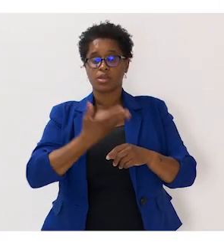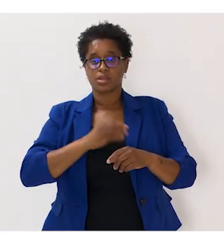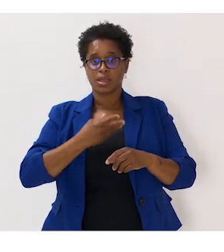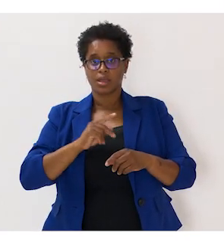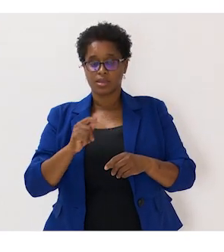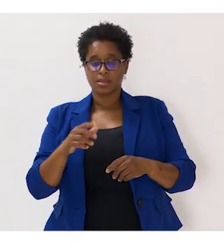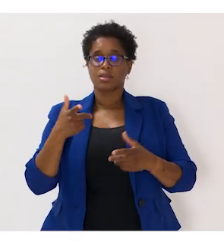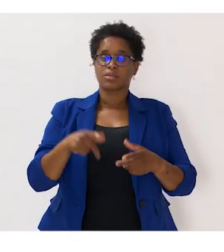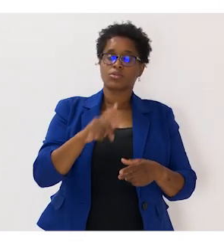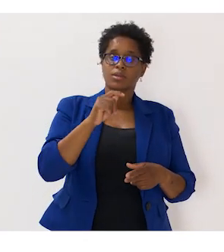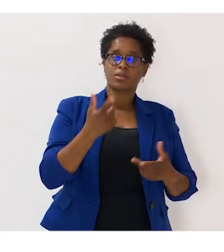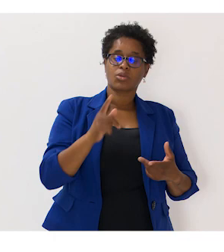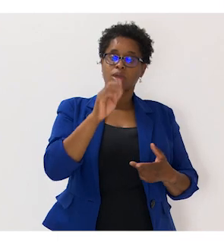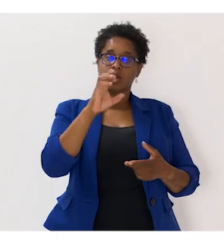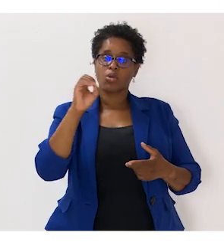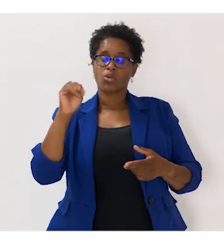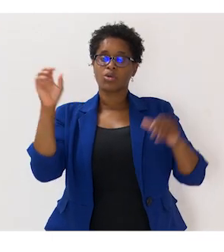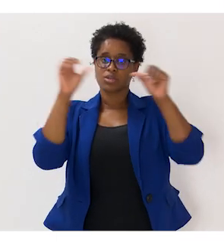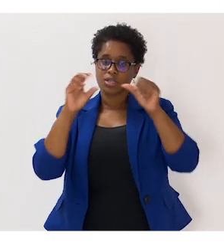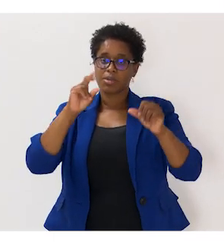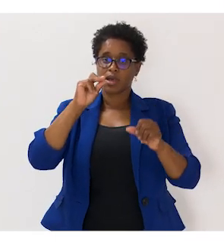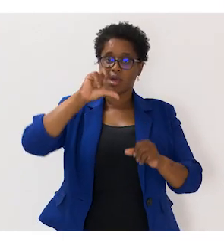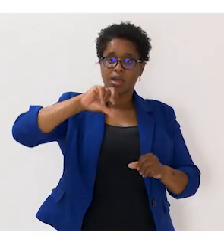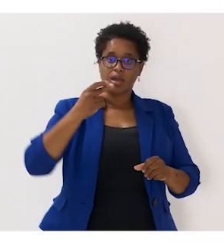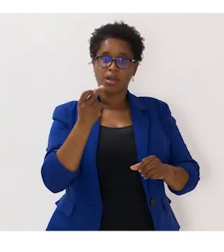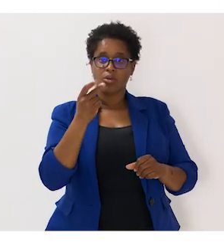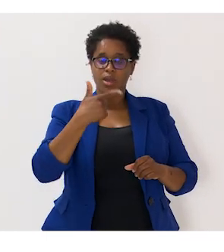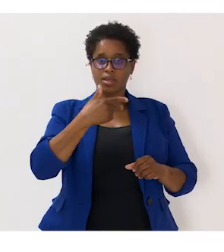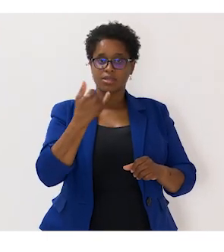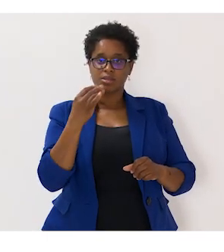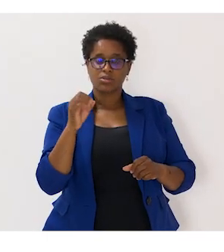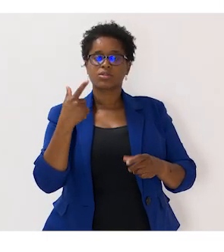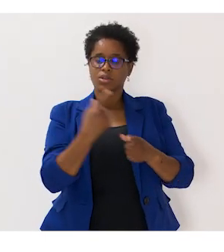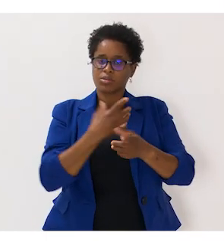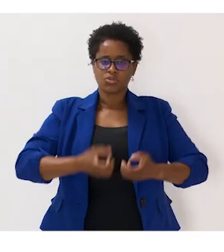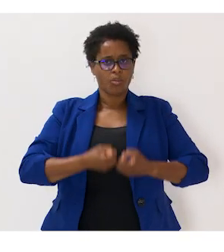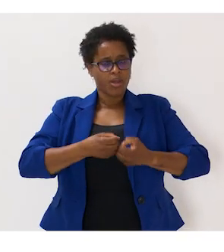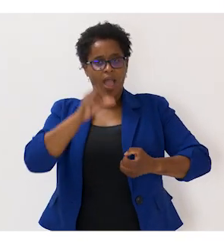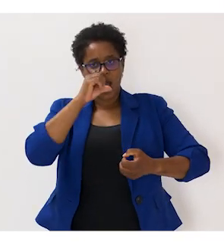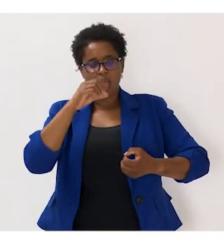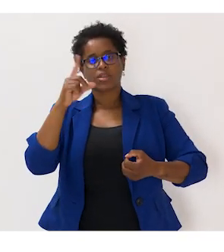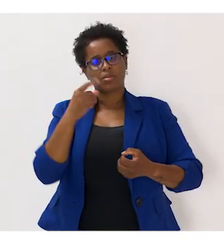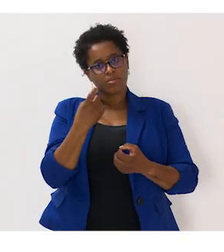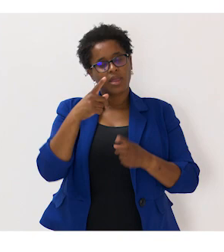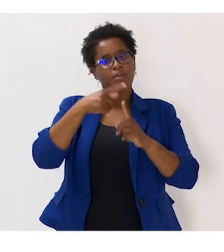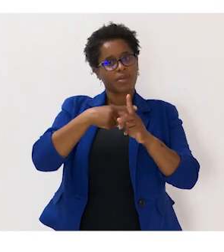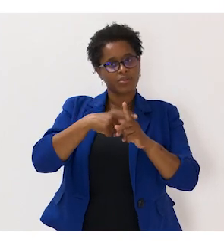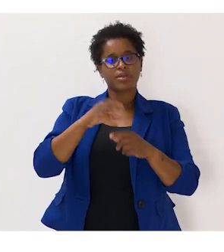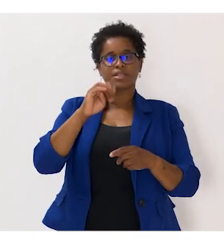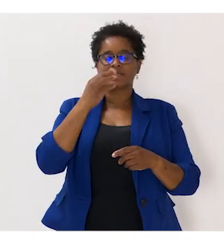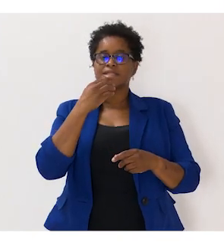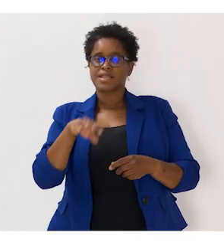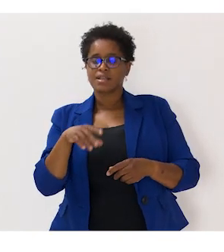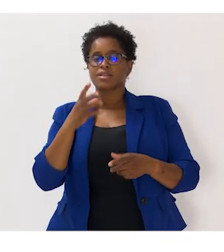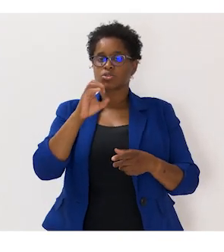que os ecossistemas aquáticos têm como elemento de suporte a água e dependem da temperatura, da